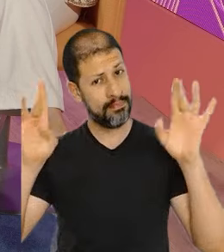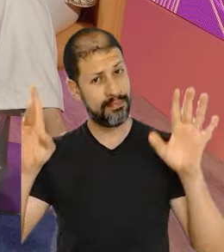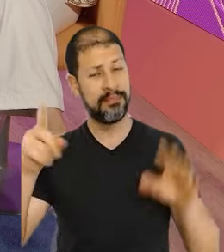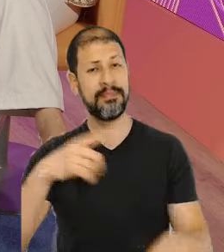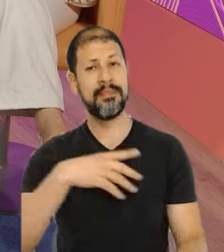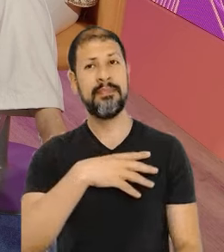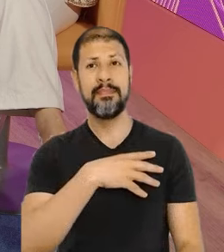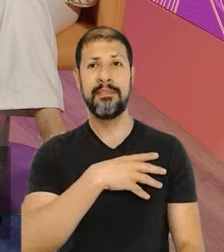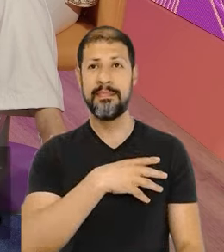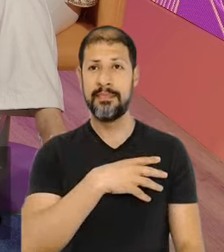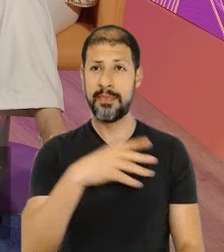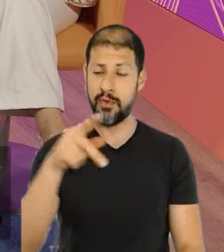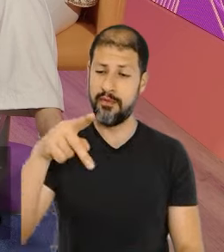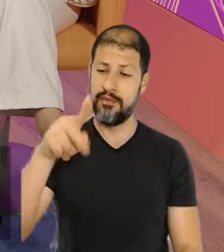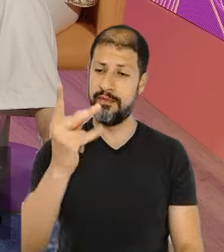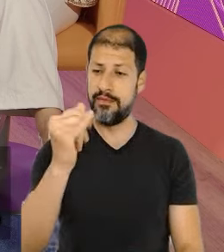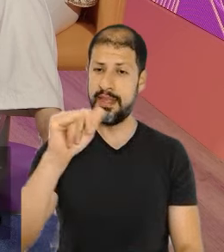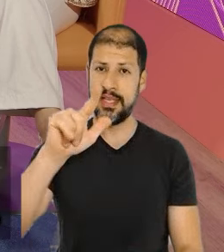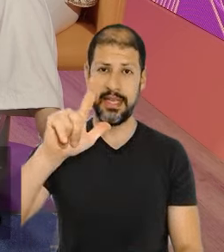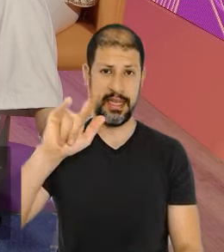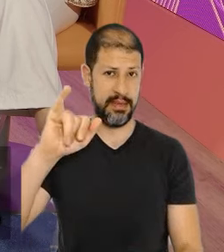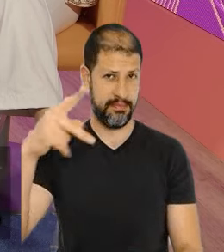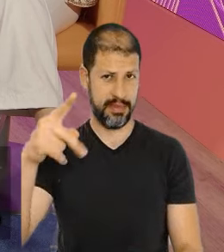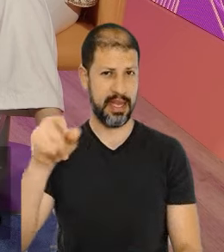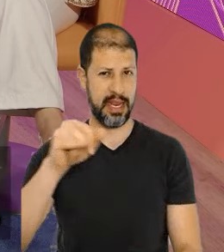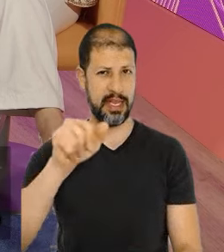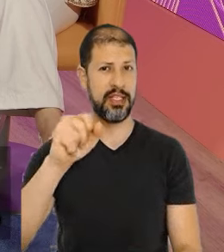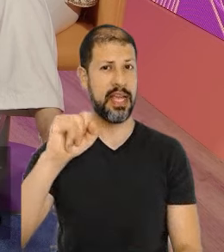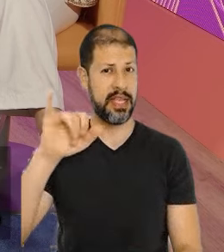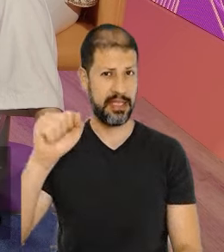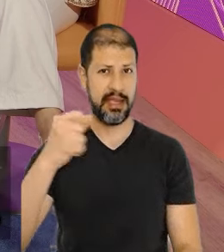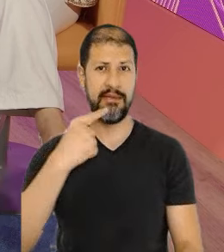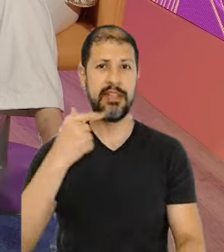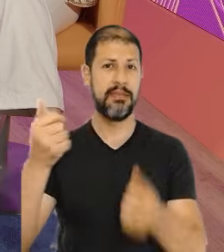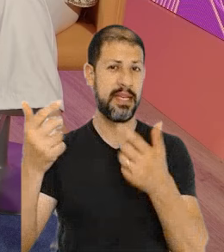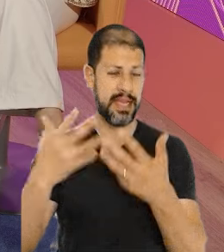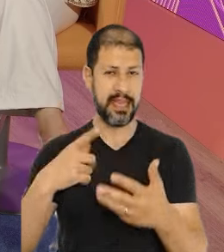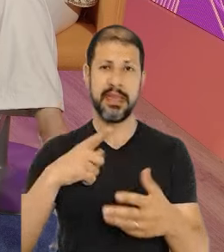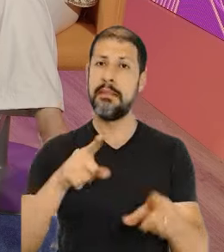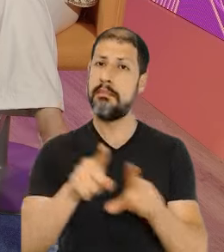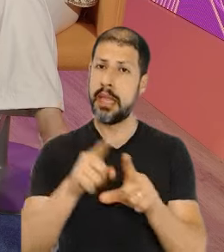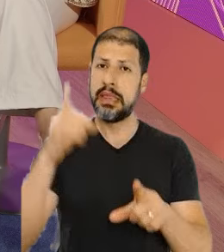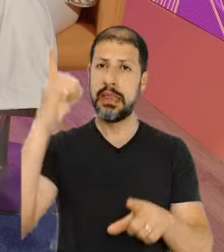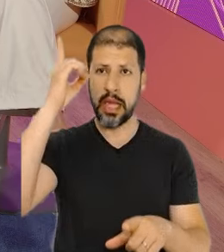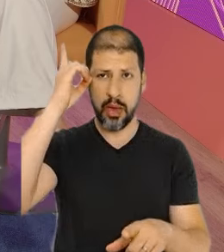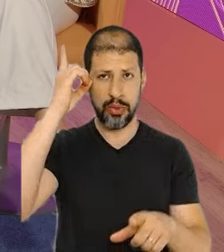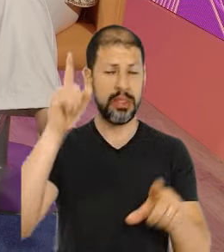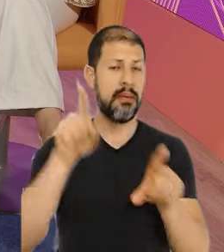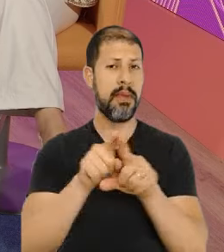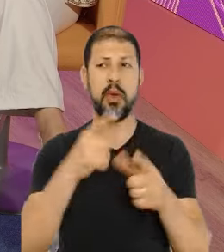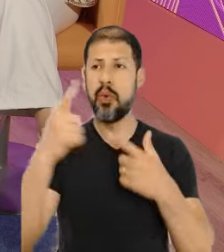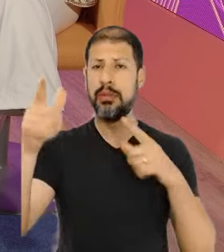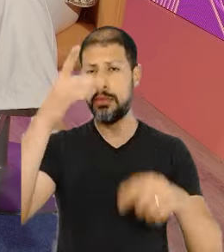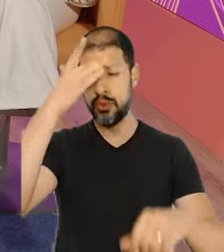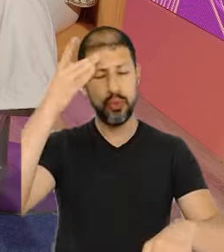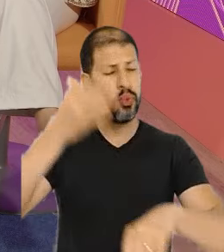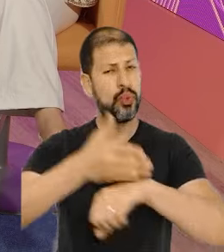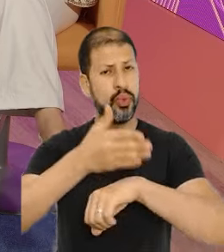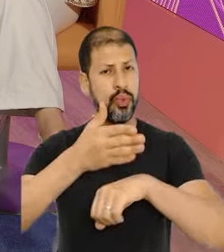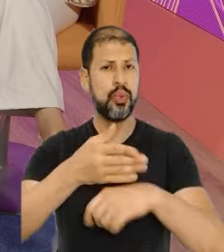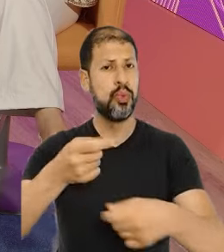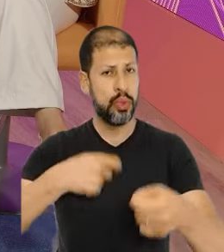phip que a Jéssica vai contar pra gente que também tem síndrome de dal e às vezes outras pessoas participam do negócio Exatamente é é